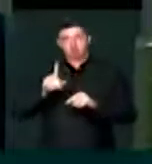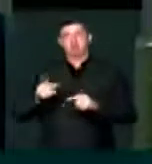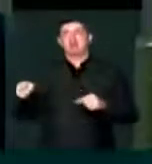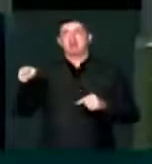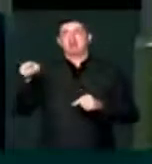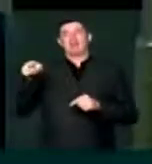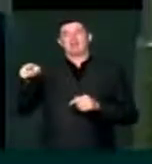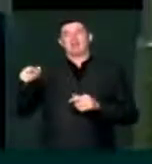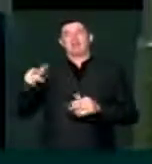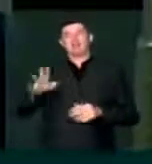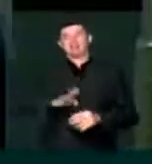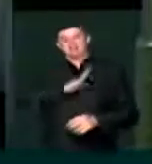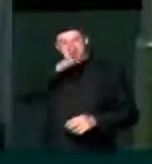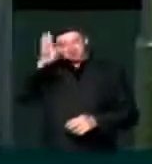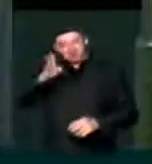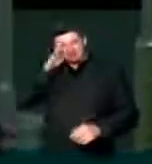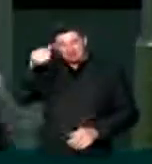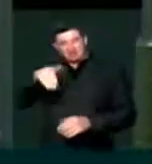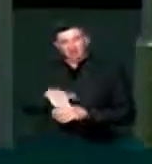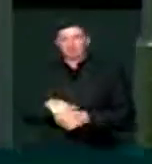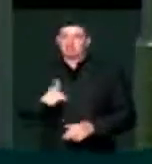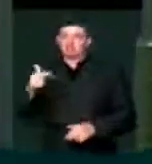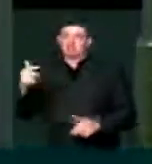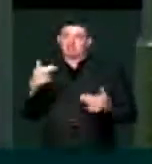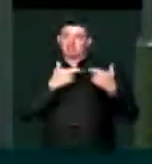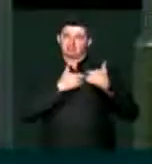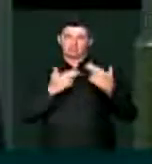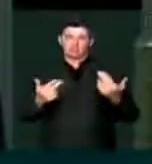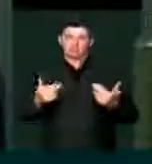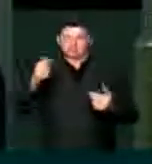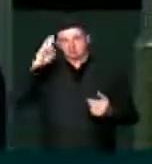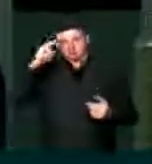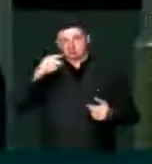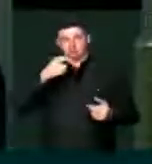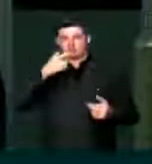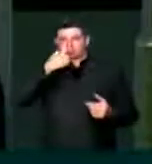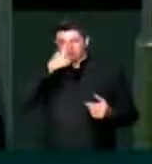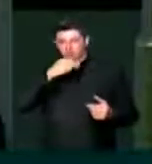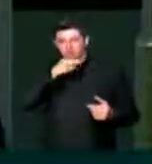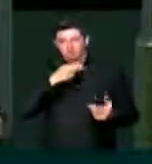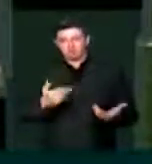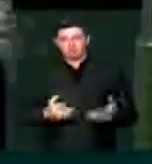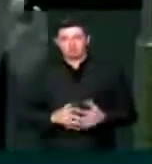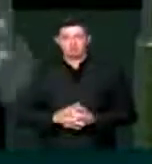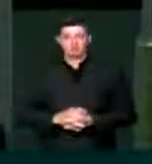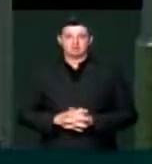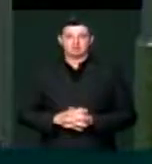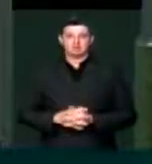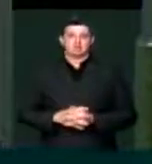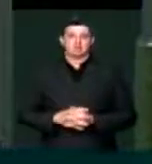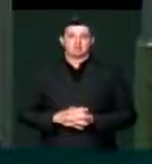essa candidatura absolutamente irresponsável do candidato.